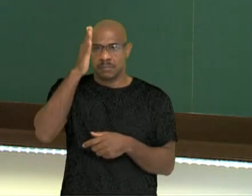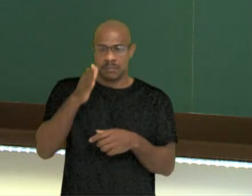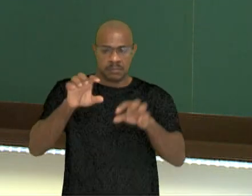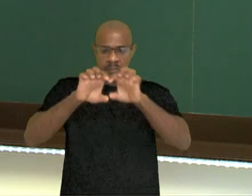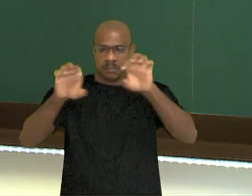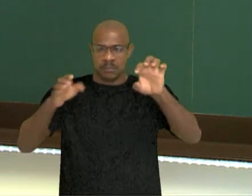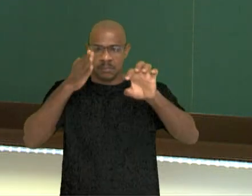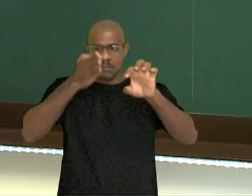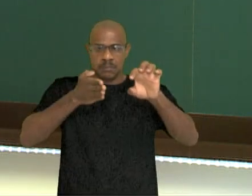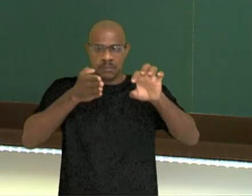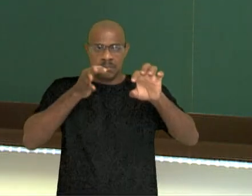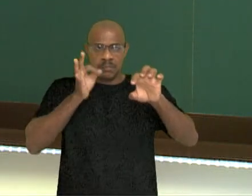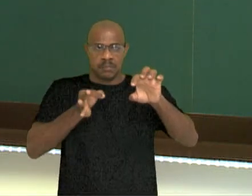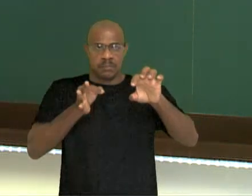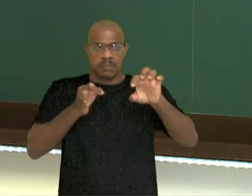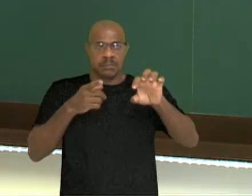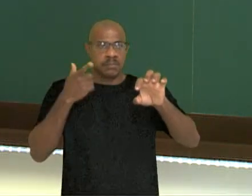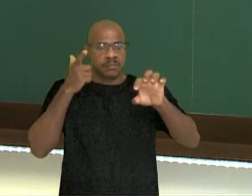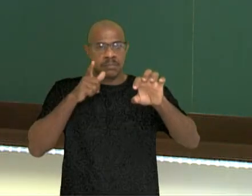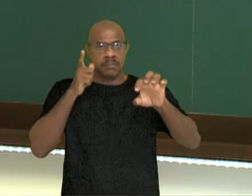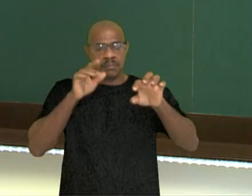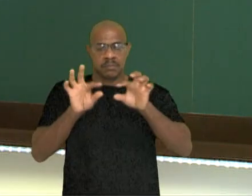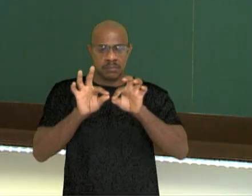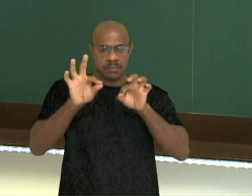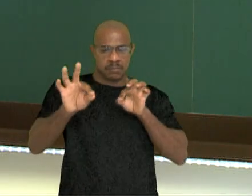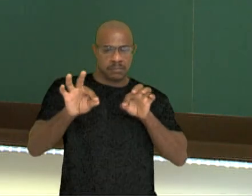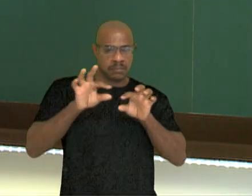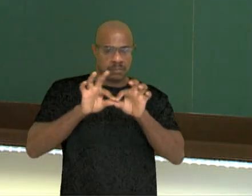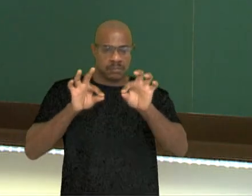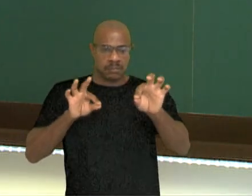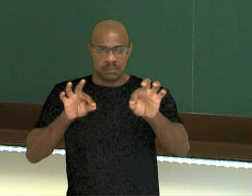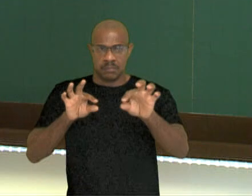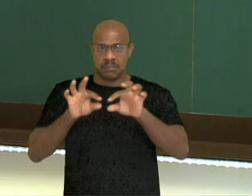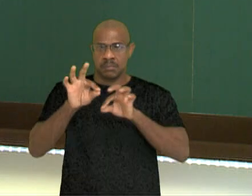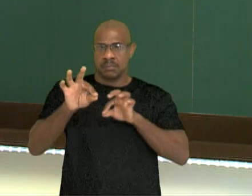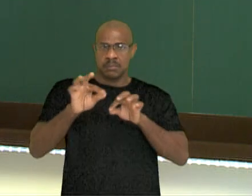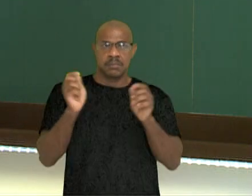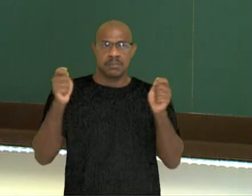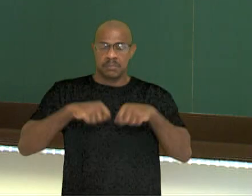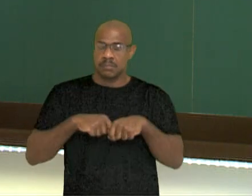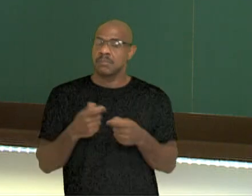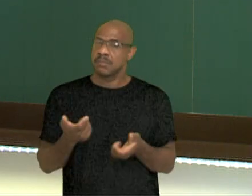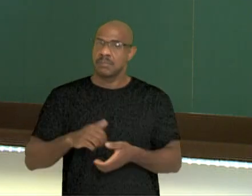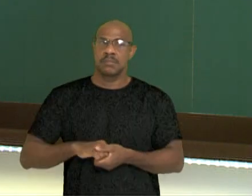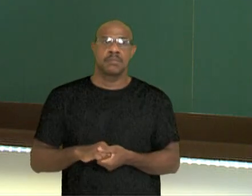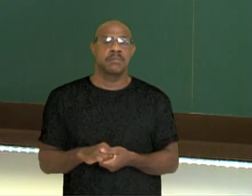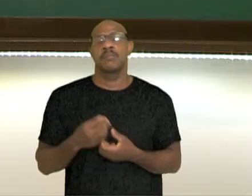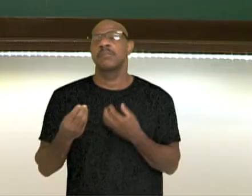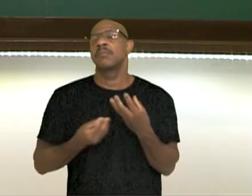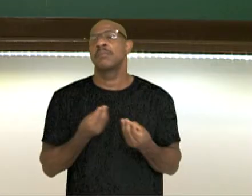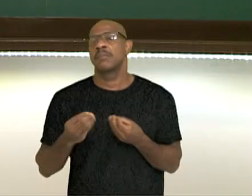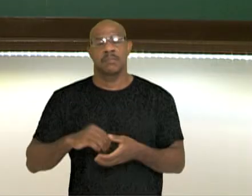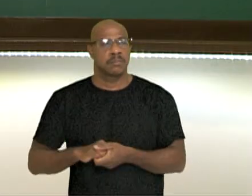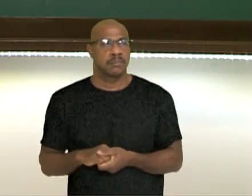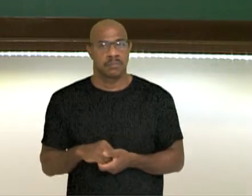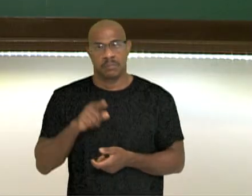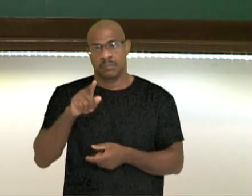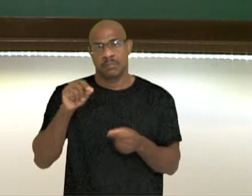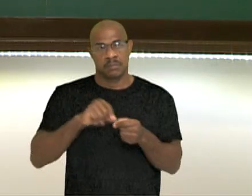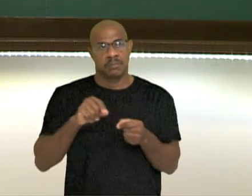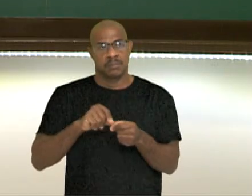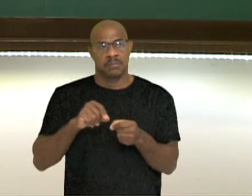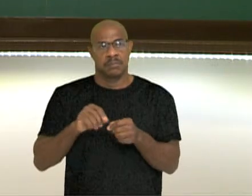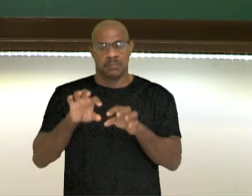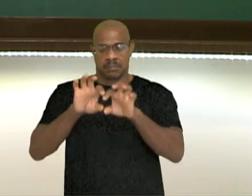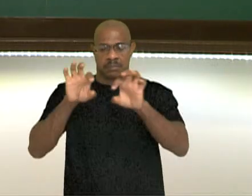você vai conseguir determinar distâncias inacessíveis com o seu teodolito caseiro. Como? Basta você posicionar